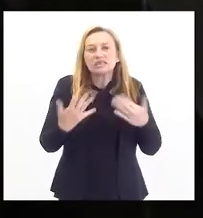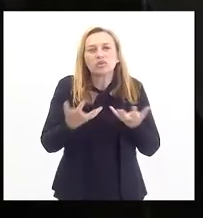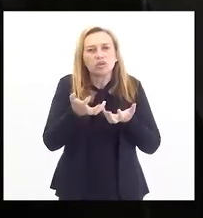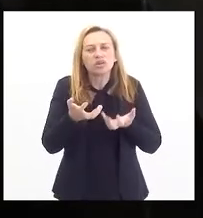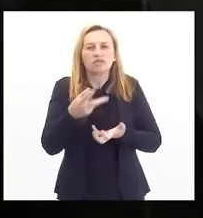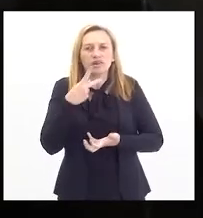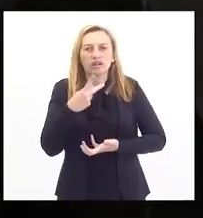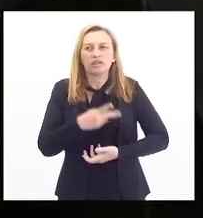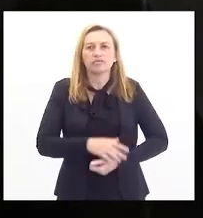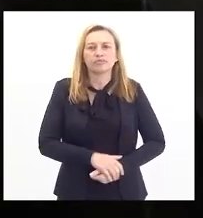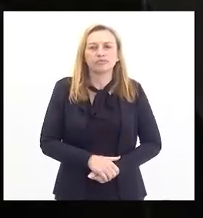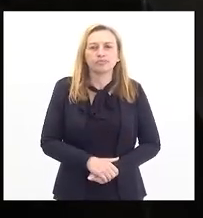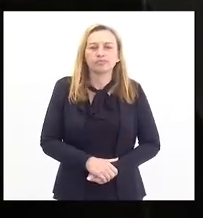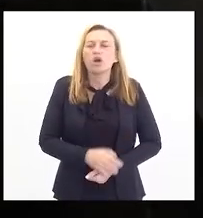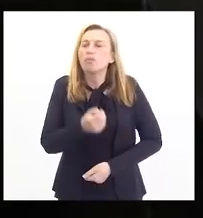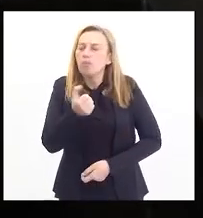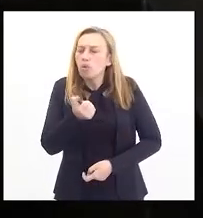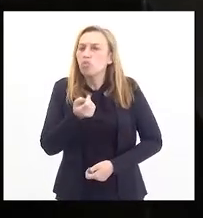dizer que,